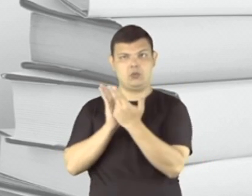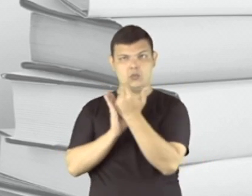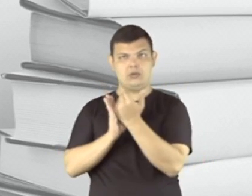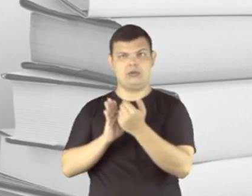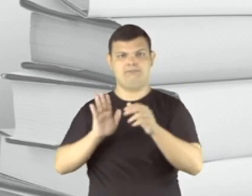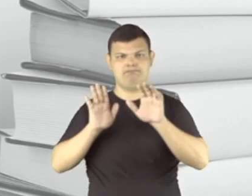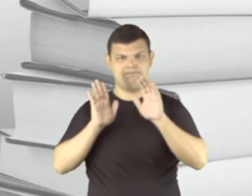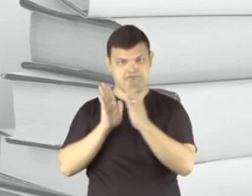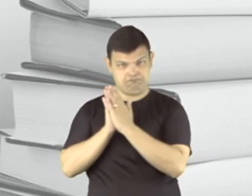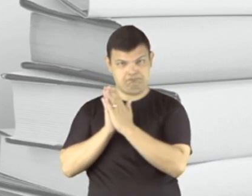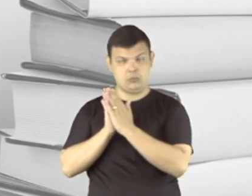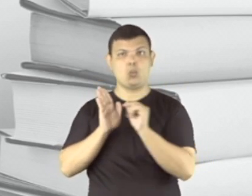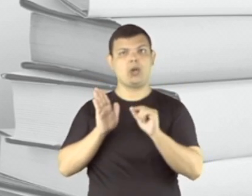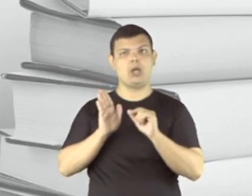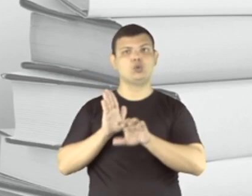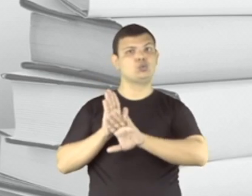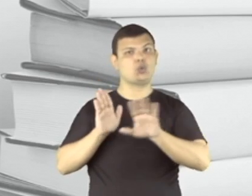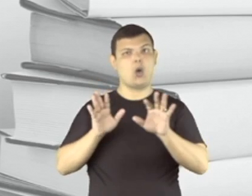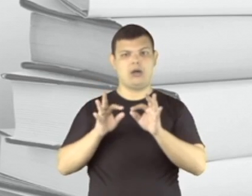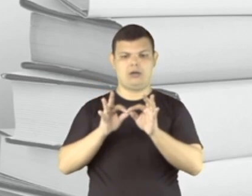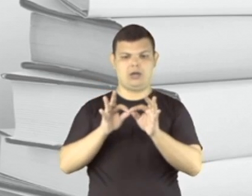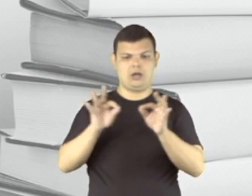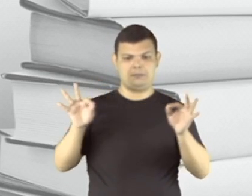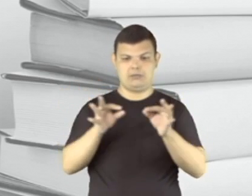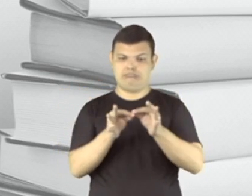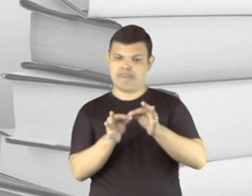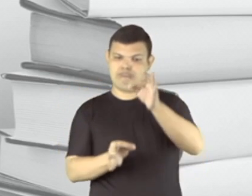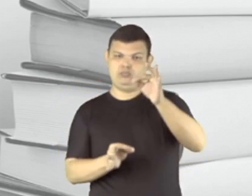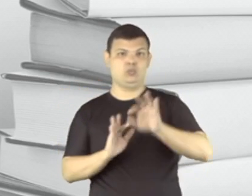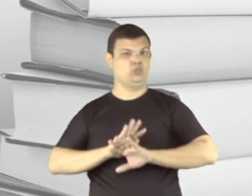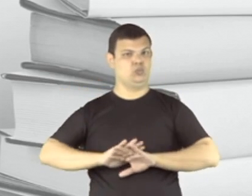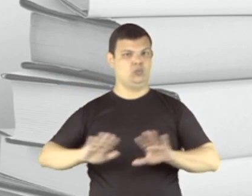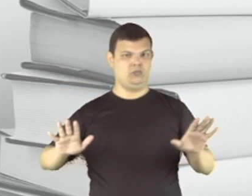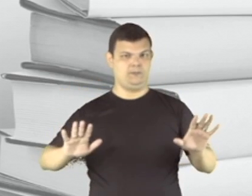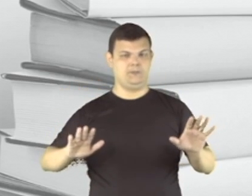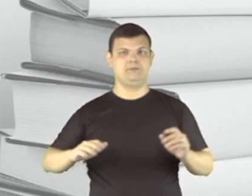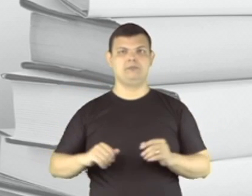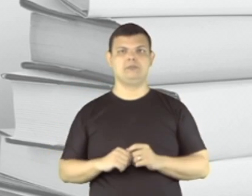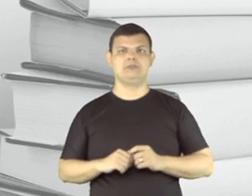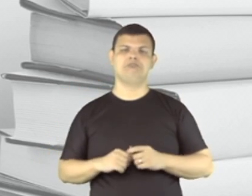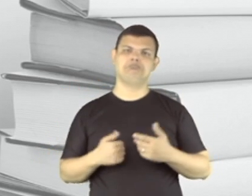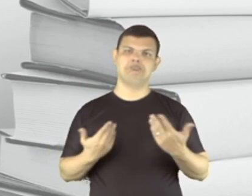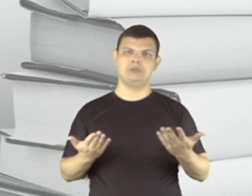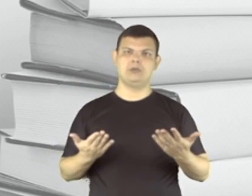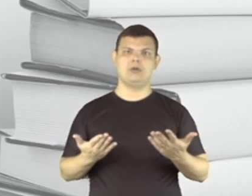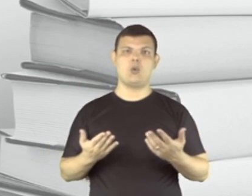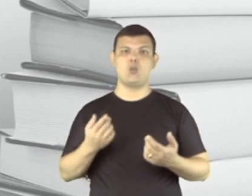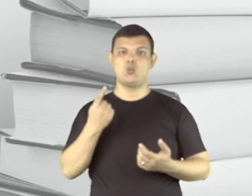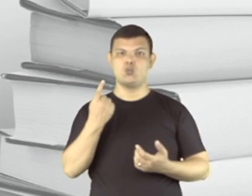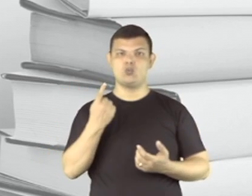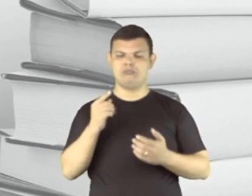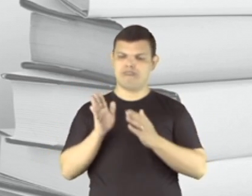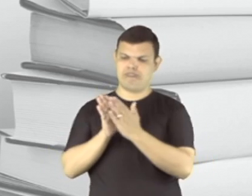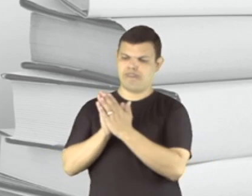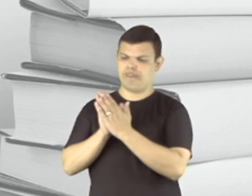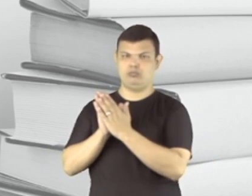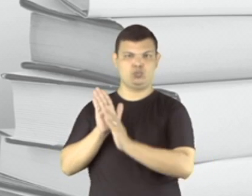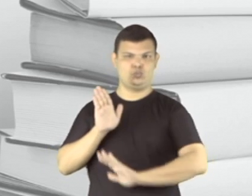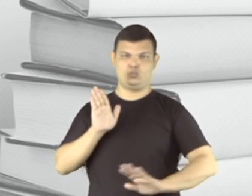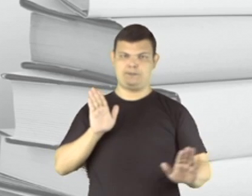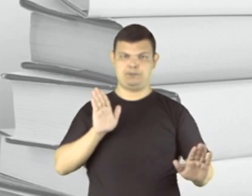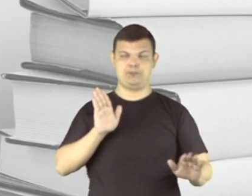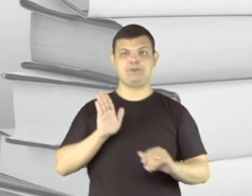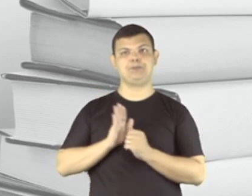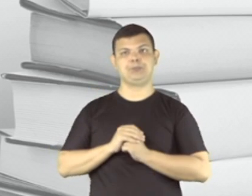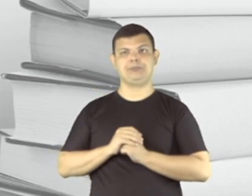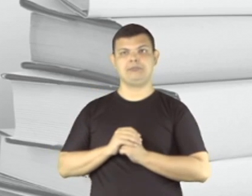aquelas que possuem apenas comprimento e largura, ou seja, figuras bidimensionais. Aí nós